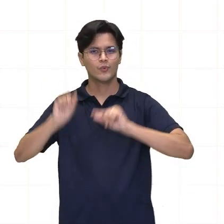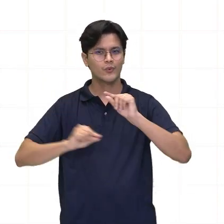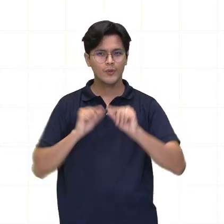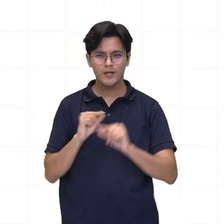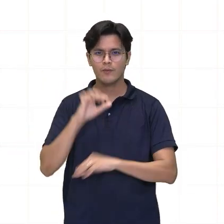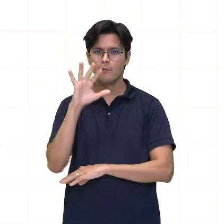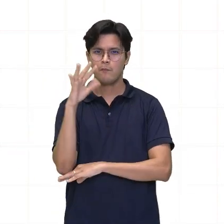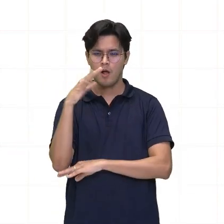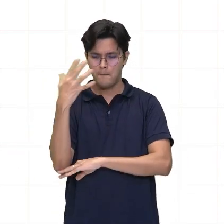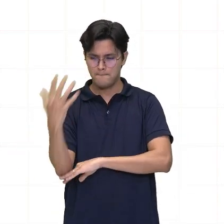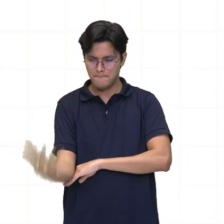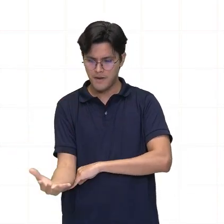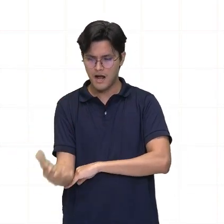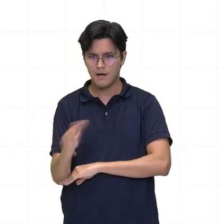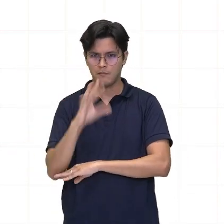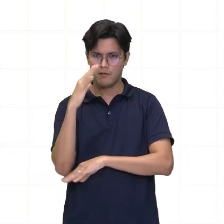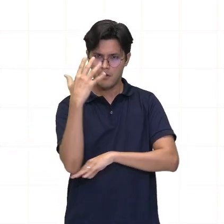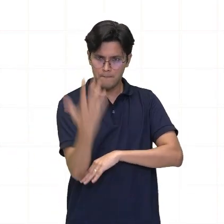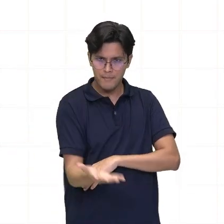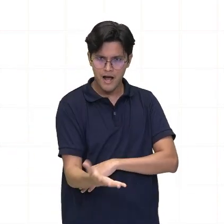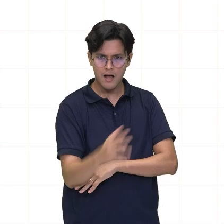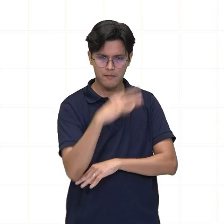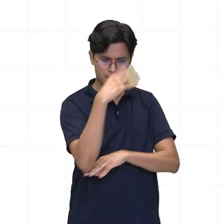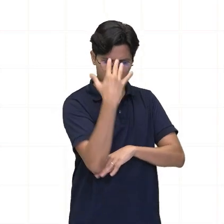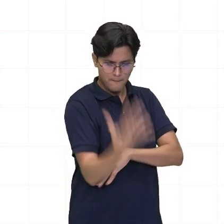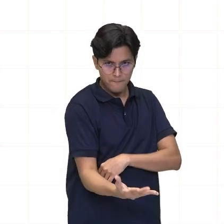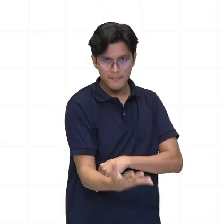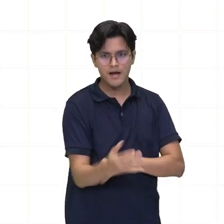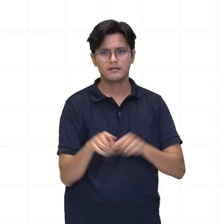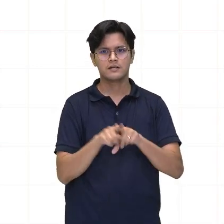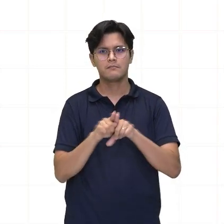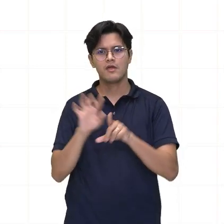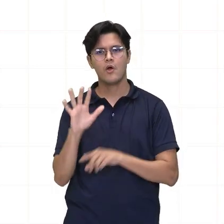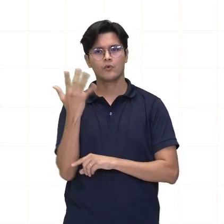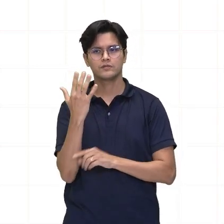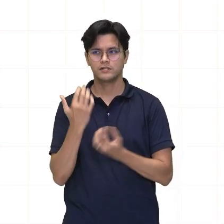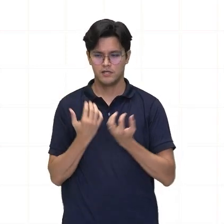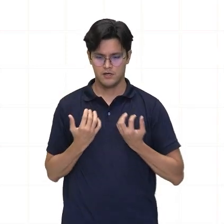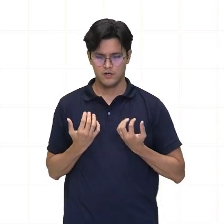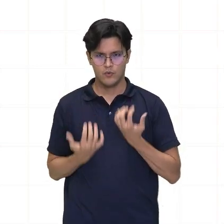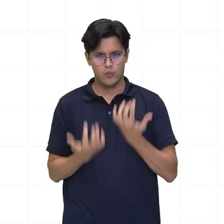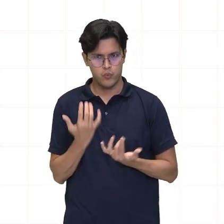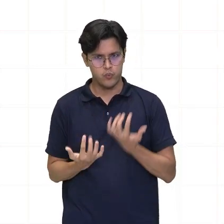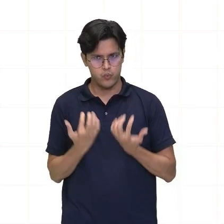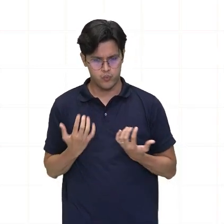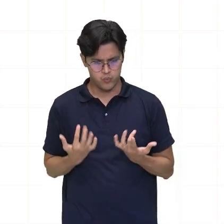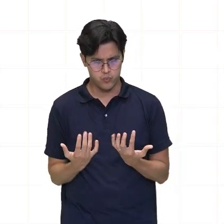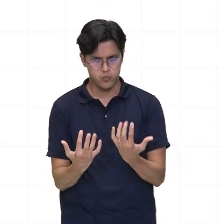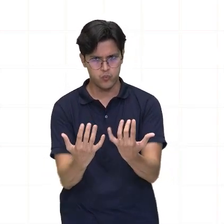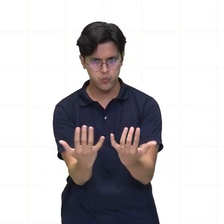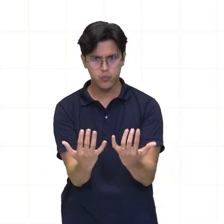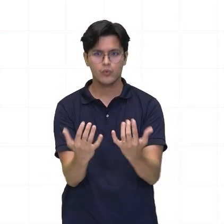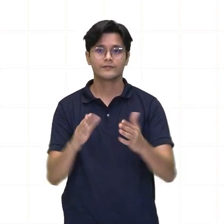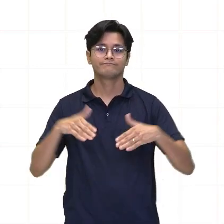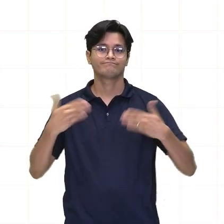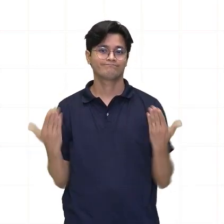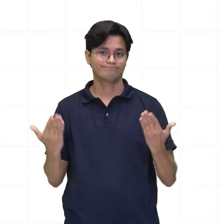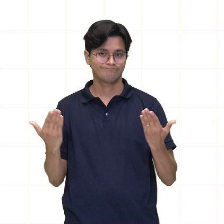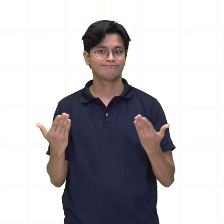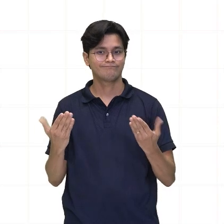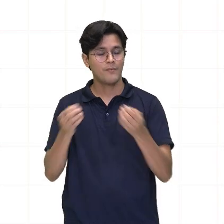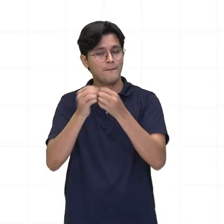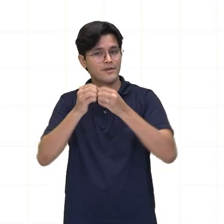desmatamento, ocorrendo queimadas, a retirada de madeira. E isso vai prejudicar o quê? Vai prejudicar